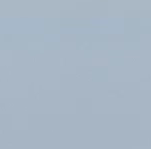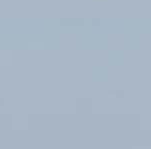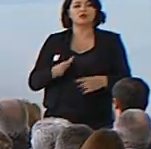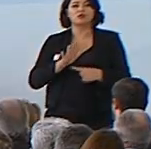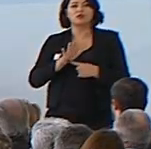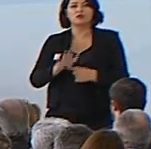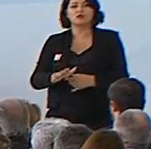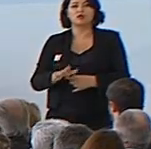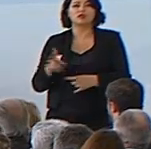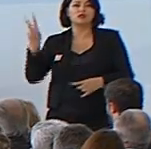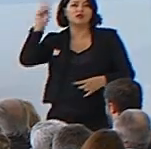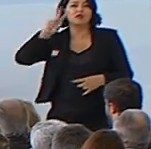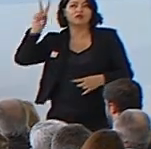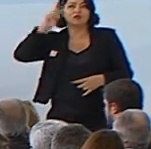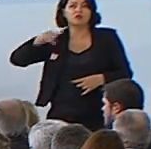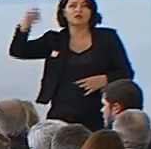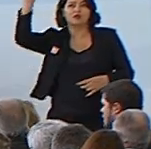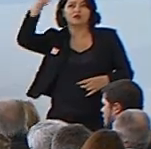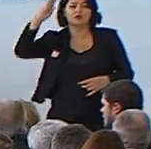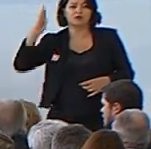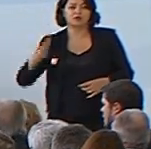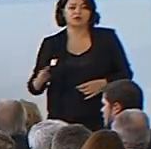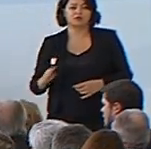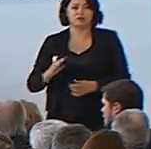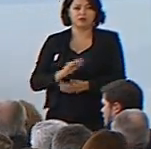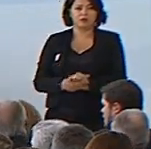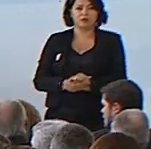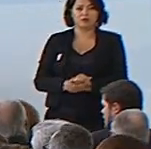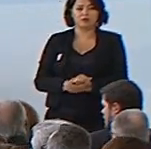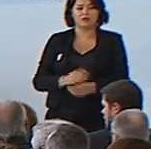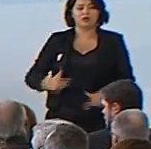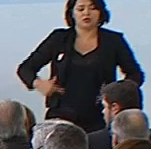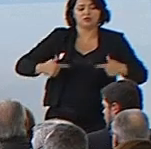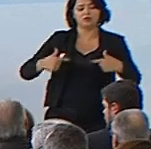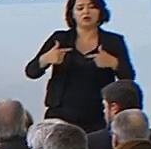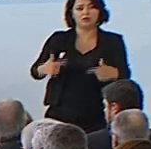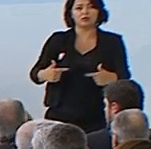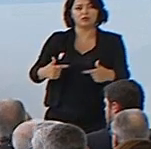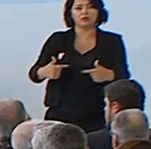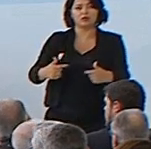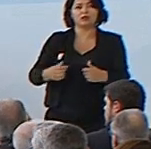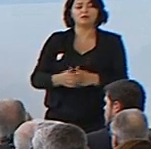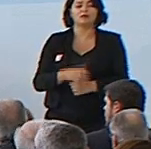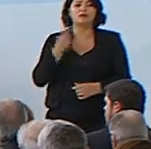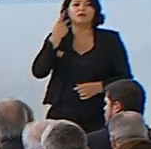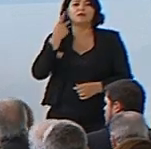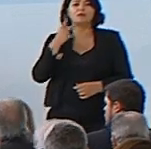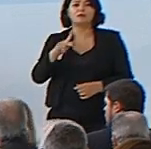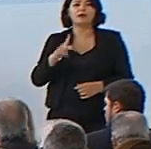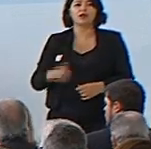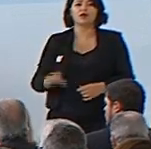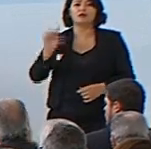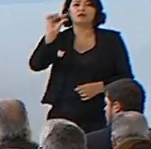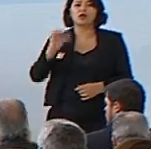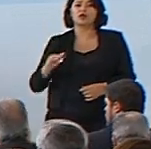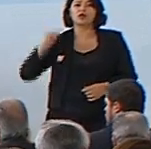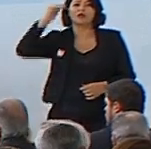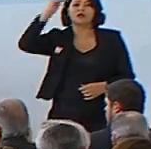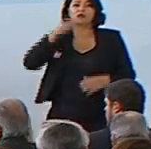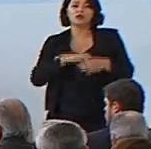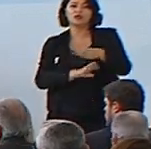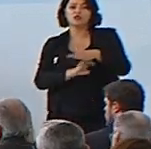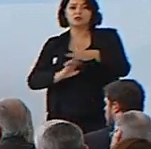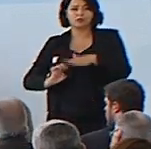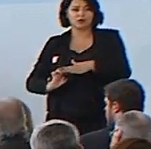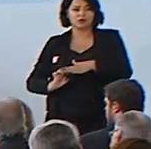Brasil e Continuará fazendo pela sua luta pela pequena e média